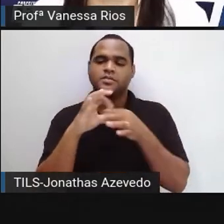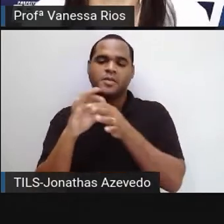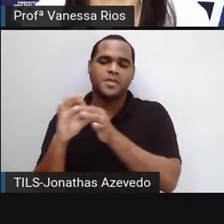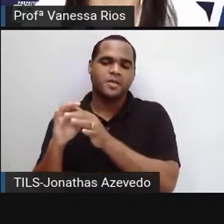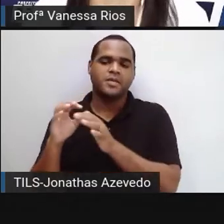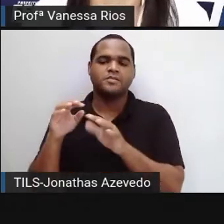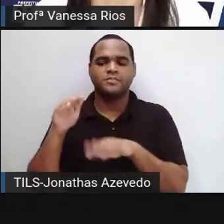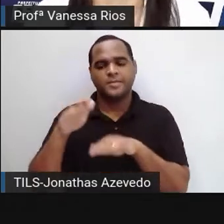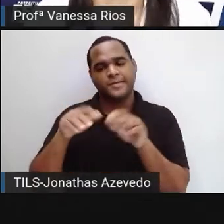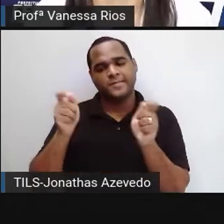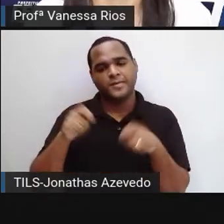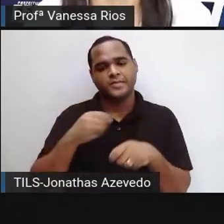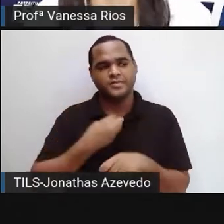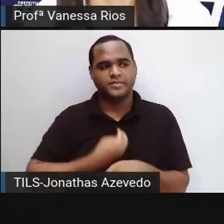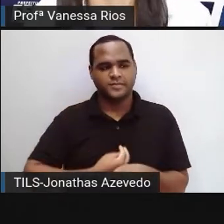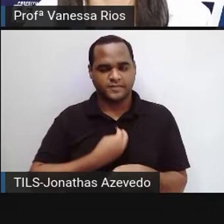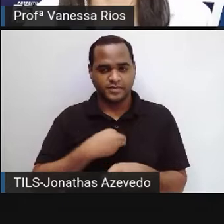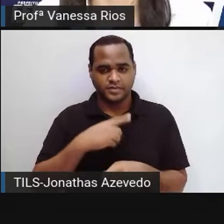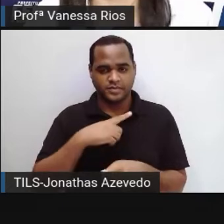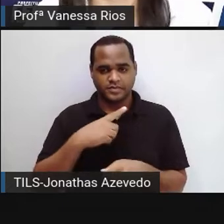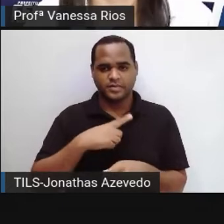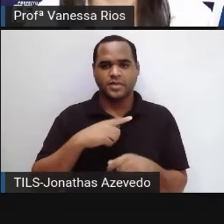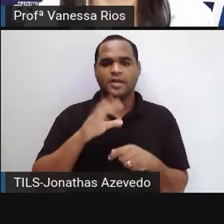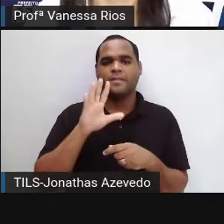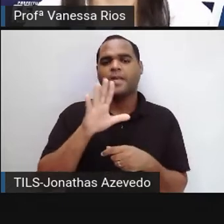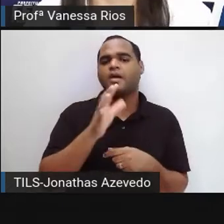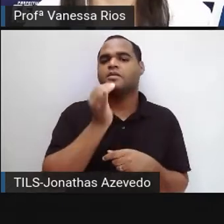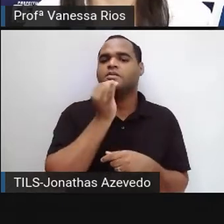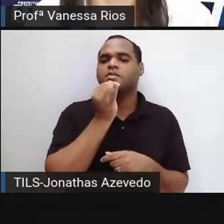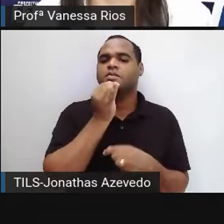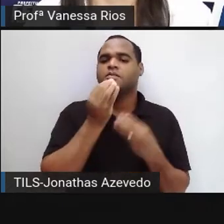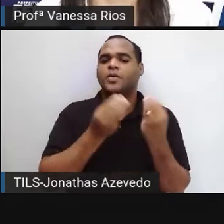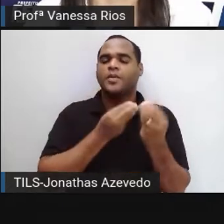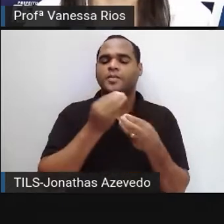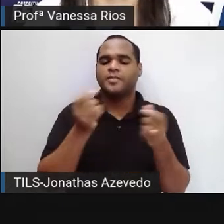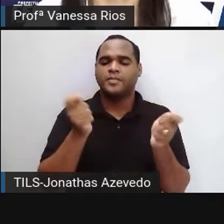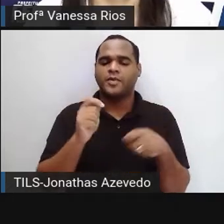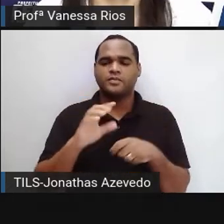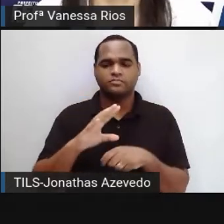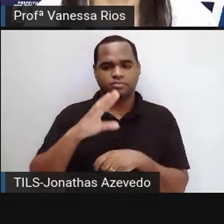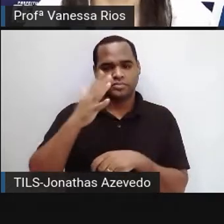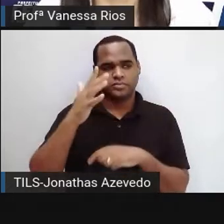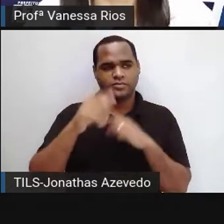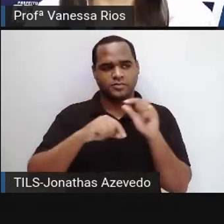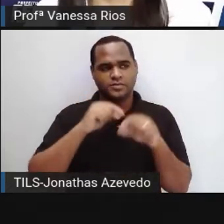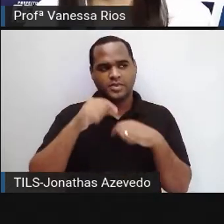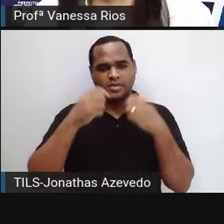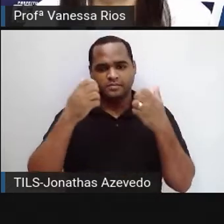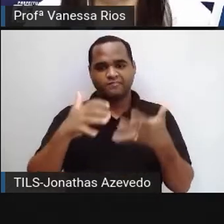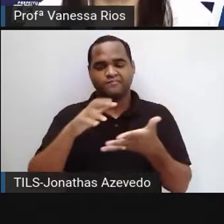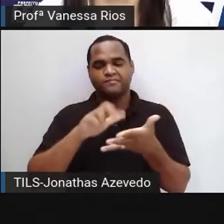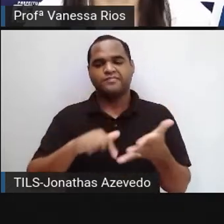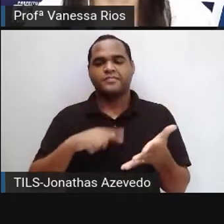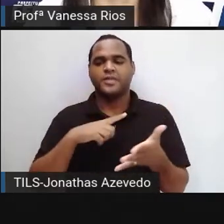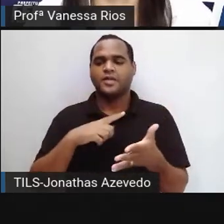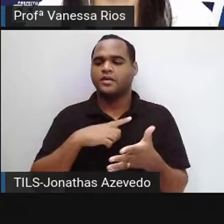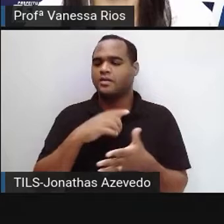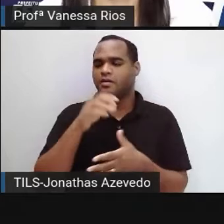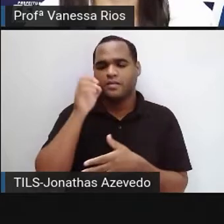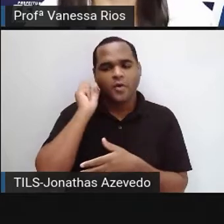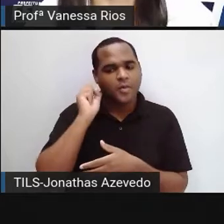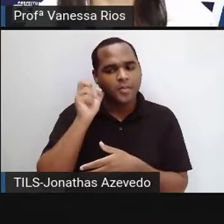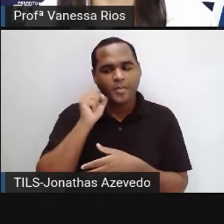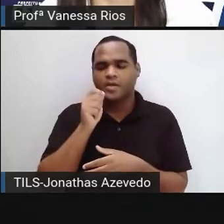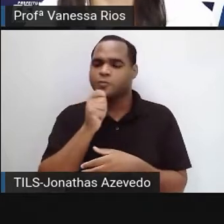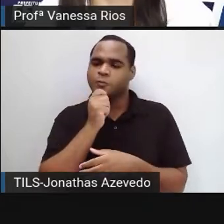que a gente estiver vivendo, mas ele vai estar acontecendo o tempo inteiro. Às vezes a gente não escuta, né? Mas ele está